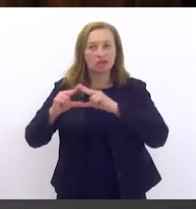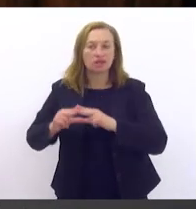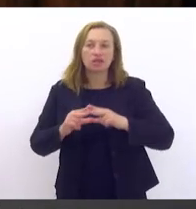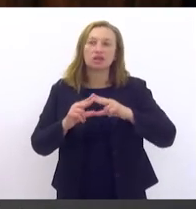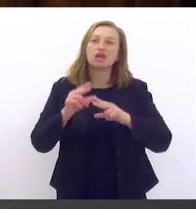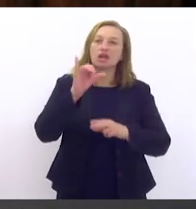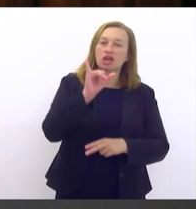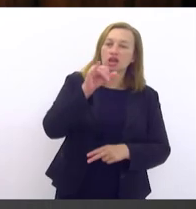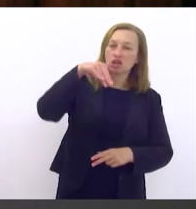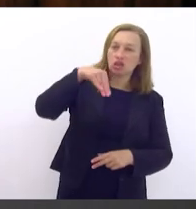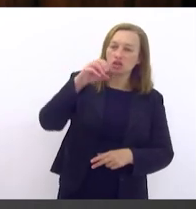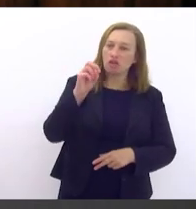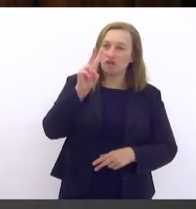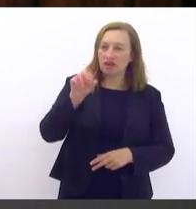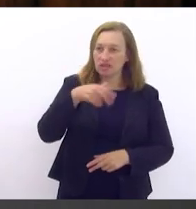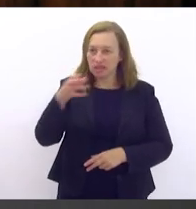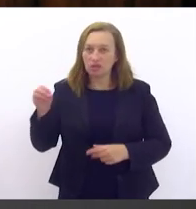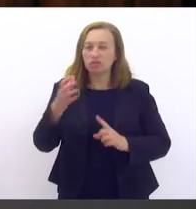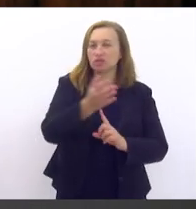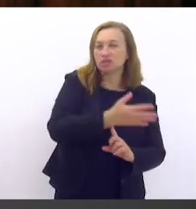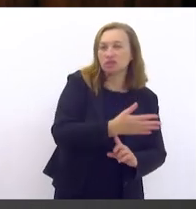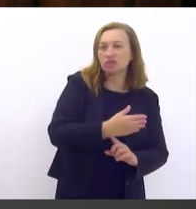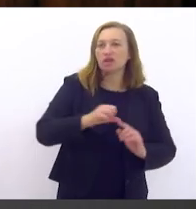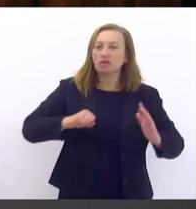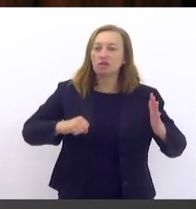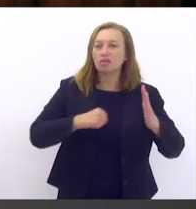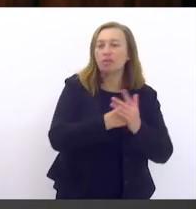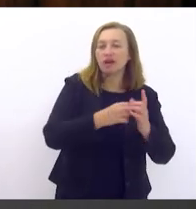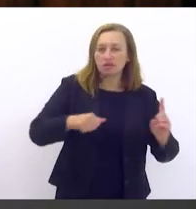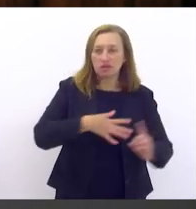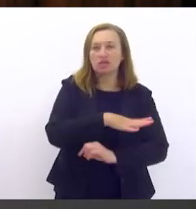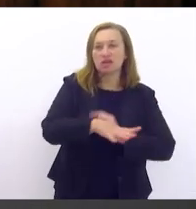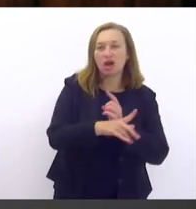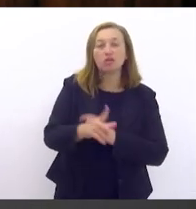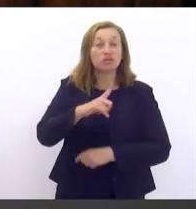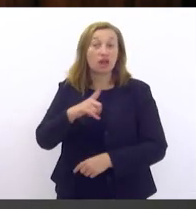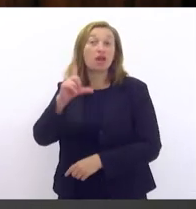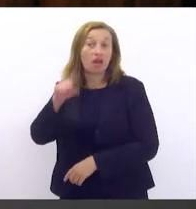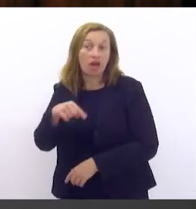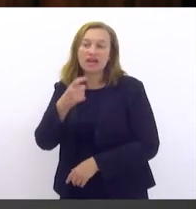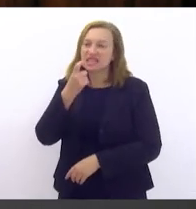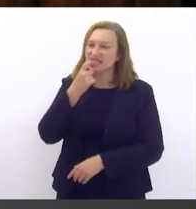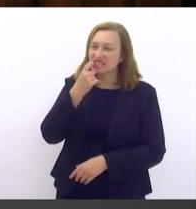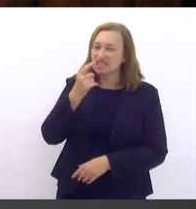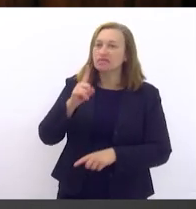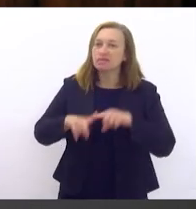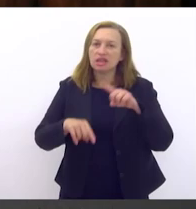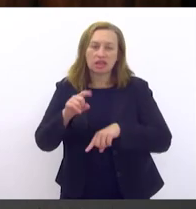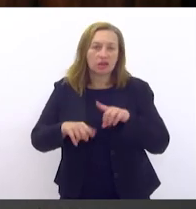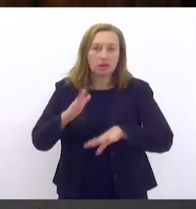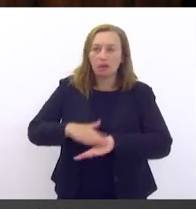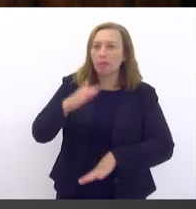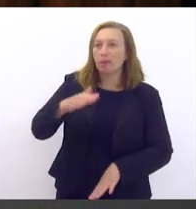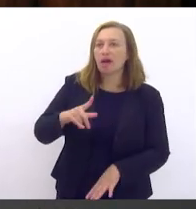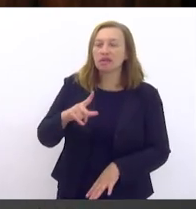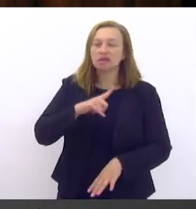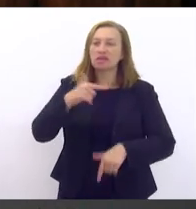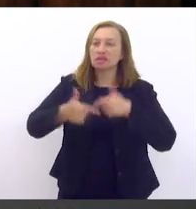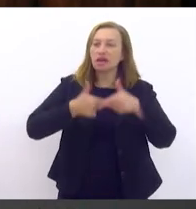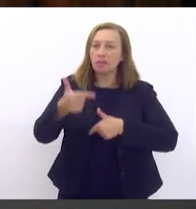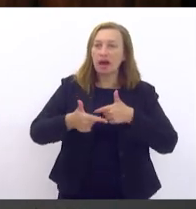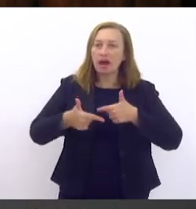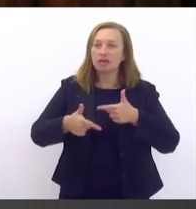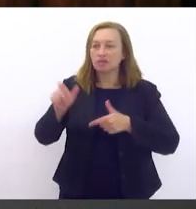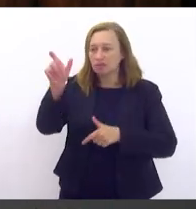tecnologia para que a gente tenha também um impacto social o plástico é um dos materiais que mais gera renda para as cooperativas